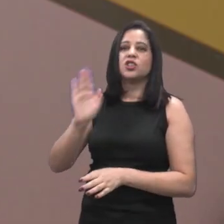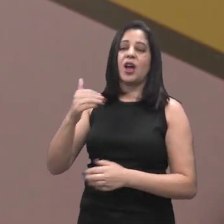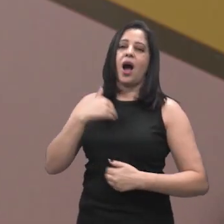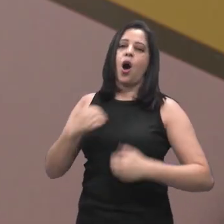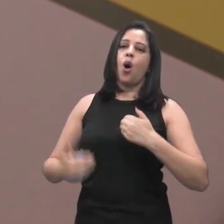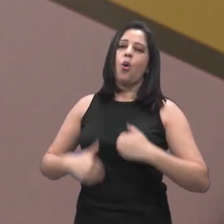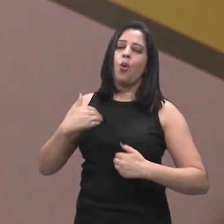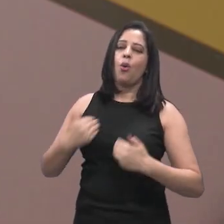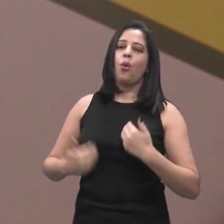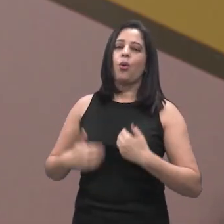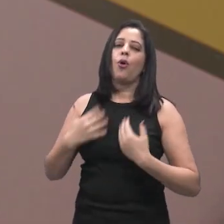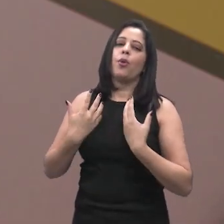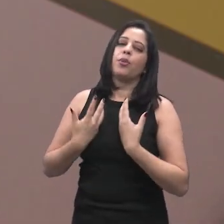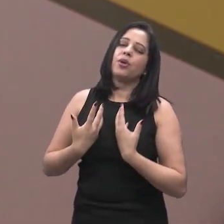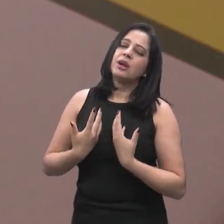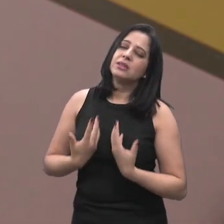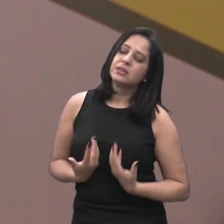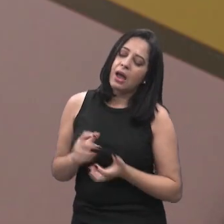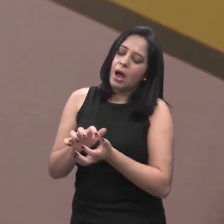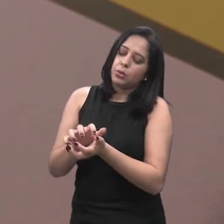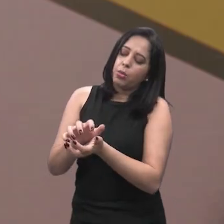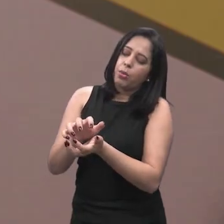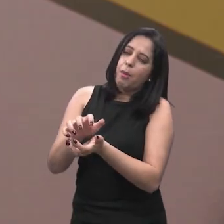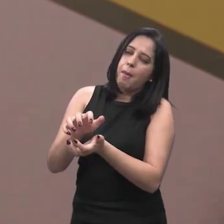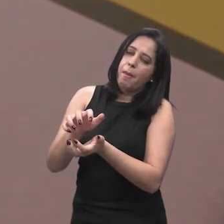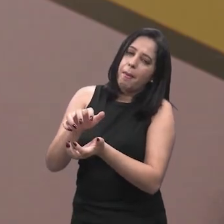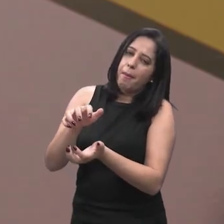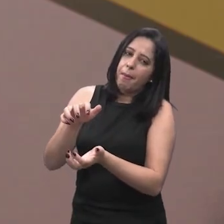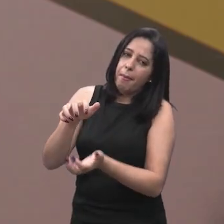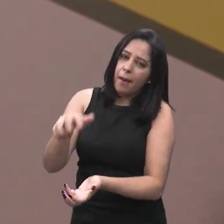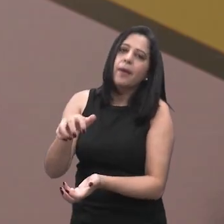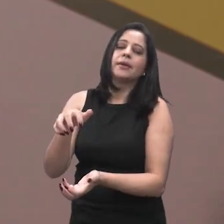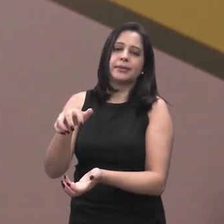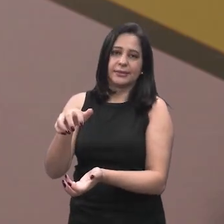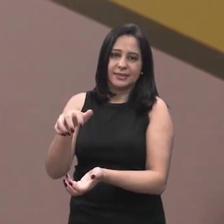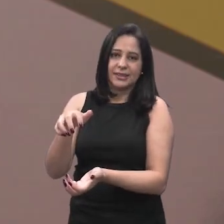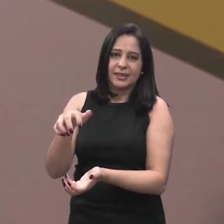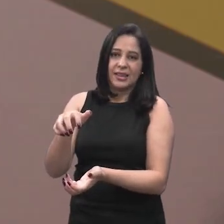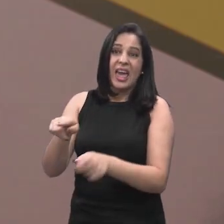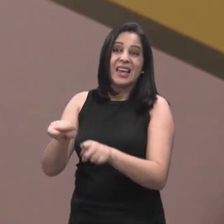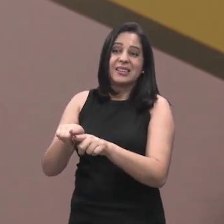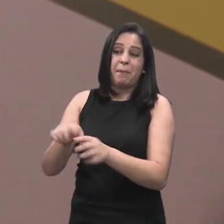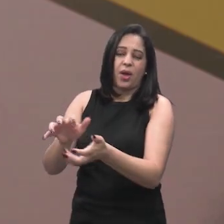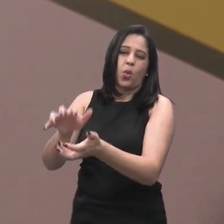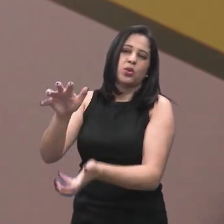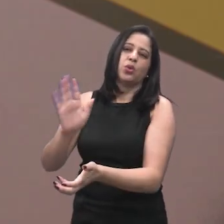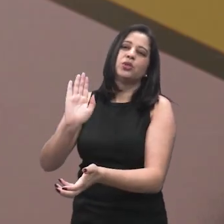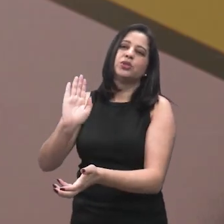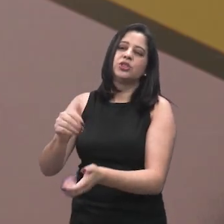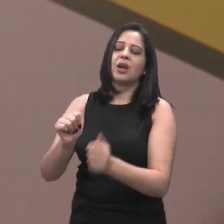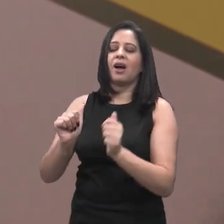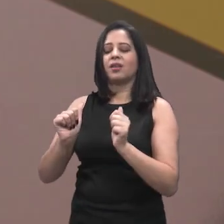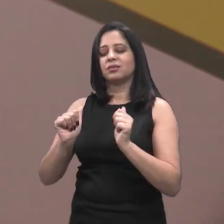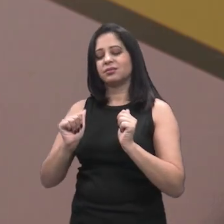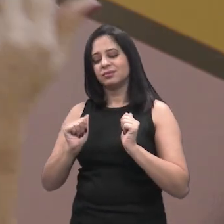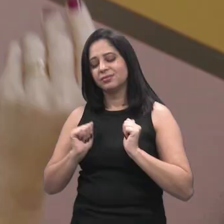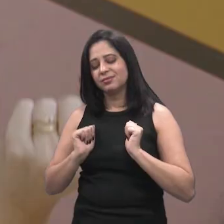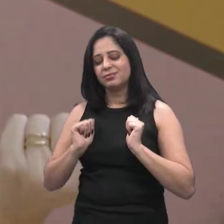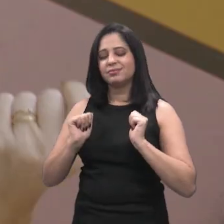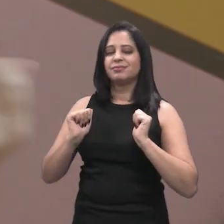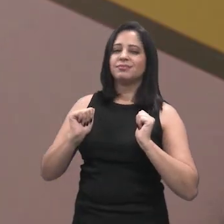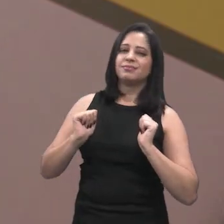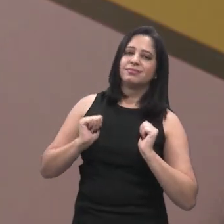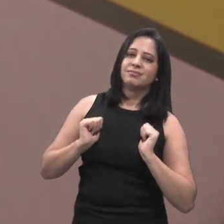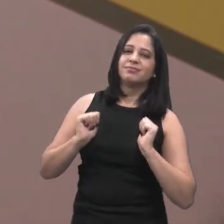idoso, ele tende a ser um pouco mais sedentário. Ele vai deixando de fazer algumas atividades físicas que ele